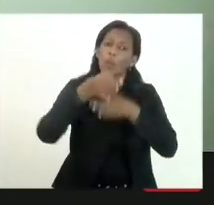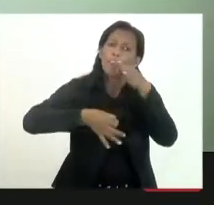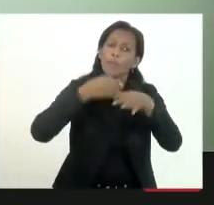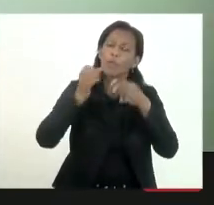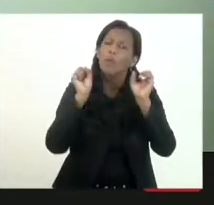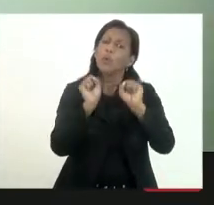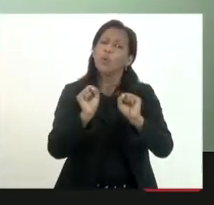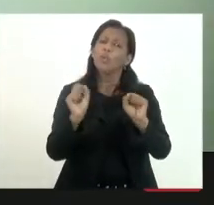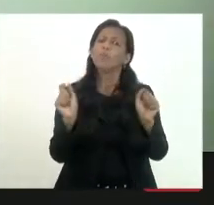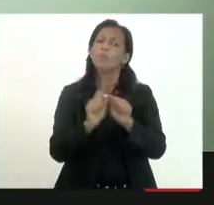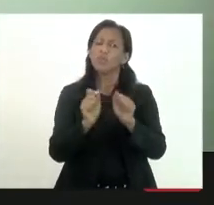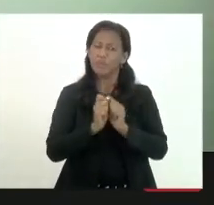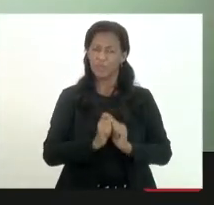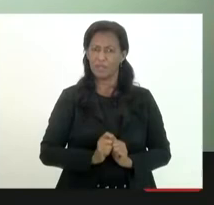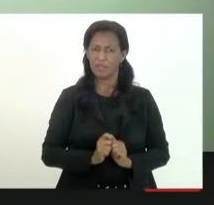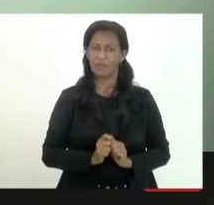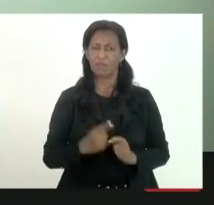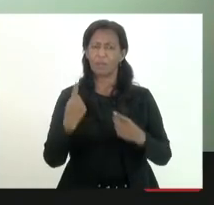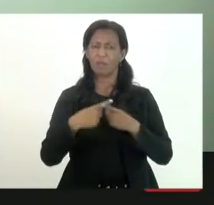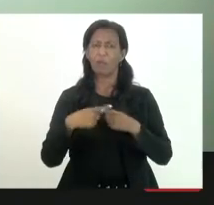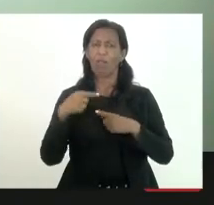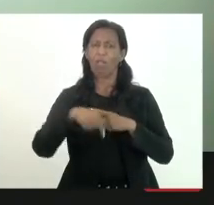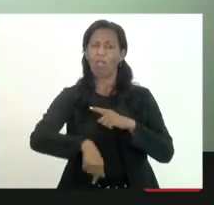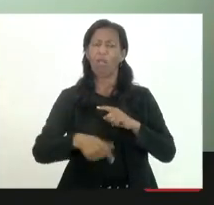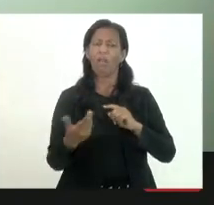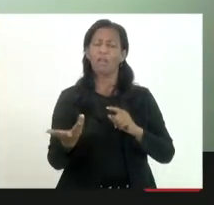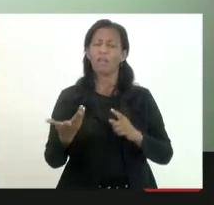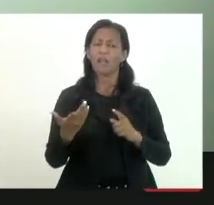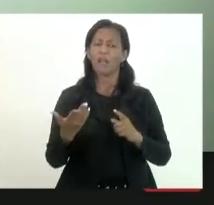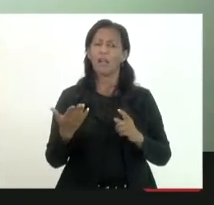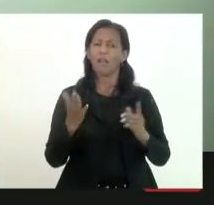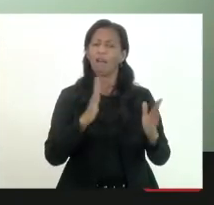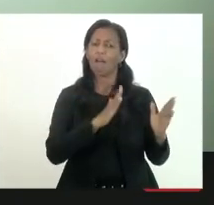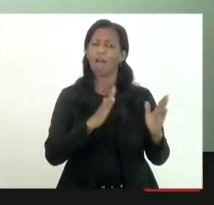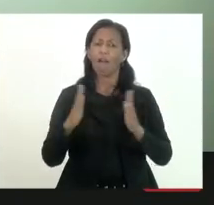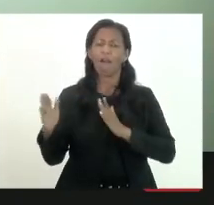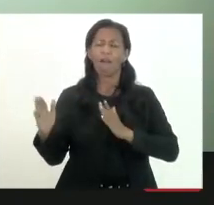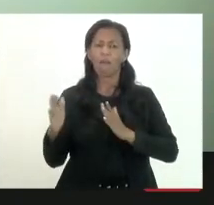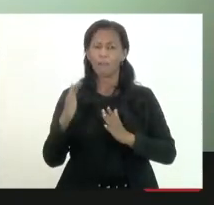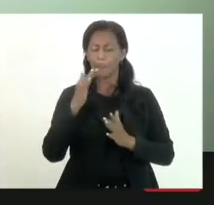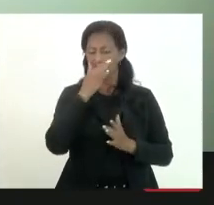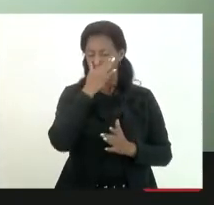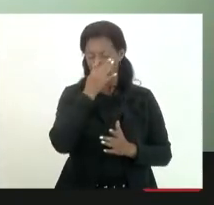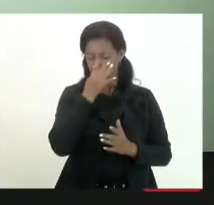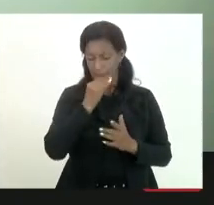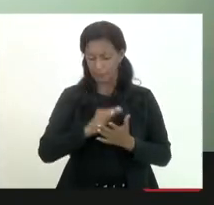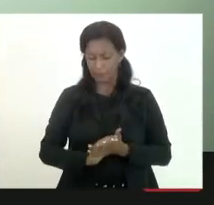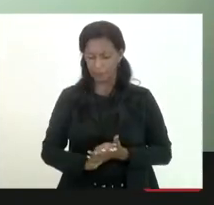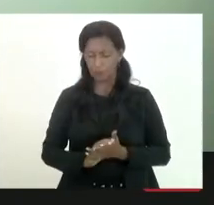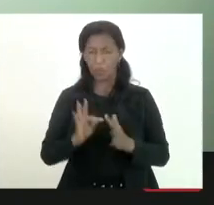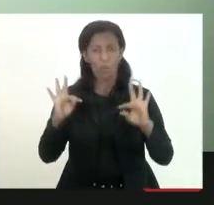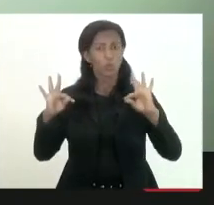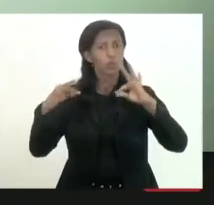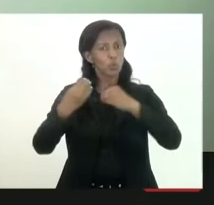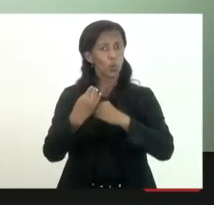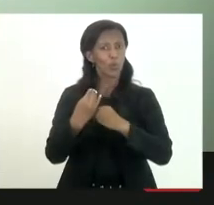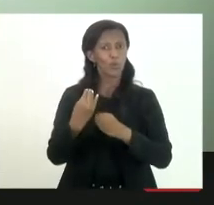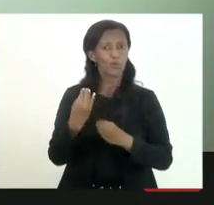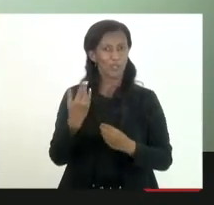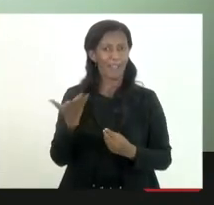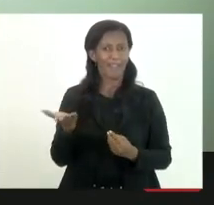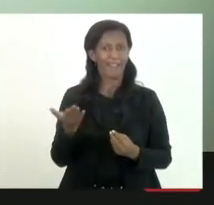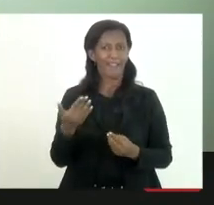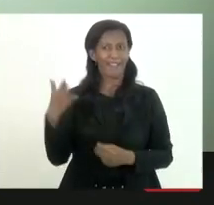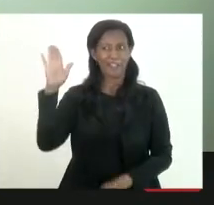porque em tempos de campanha, né, me corrija aí o Negogum, em tempos de campanha, todos os candidatos assumem